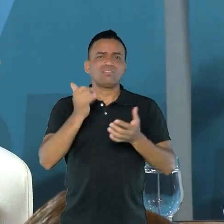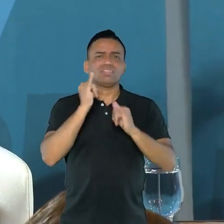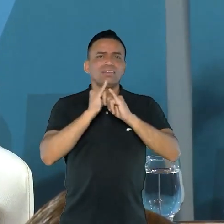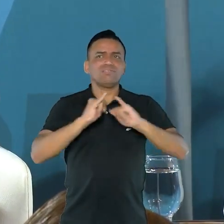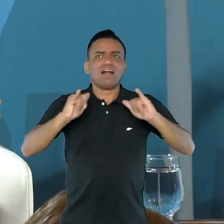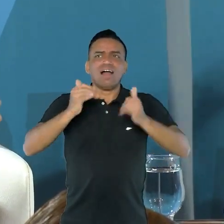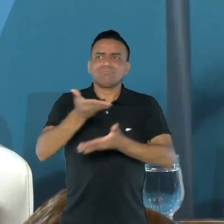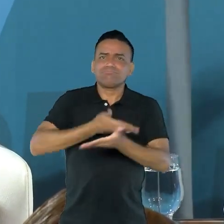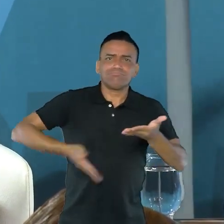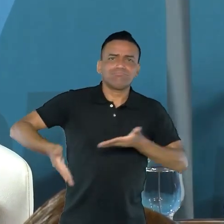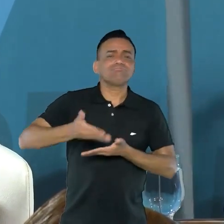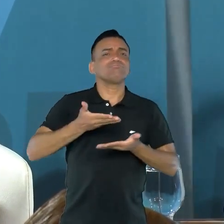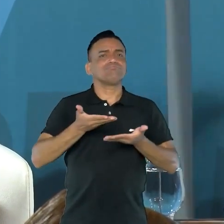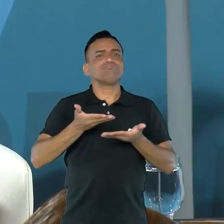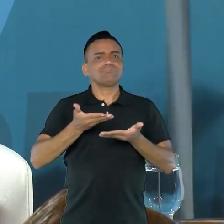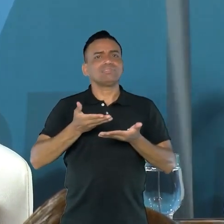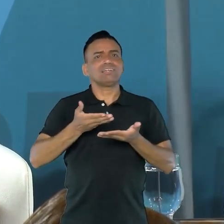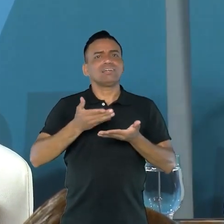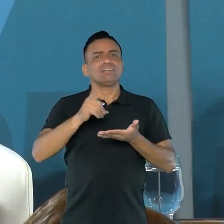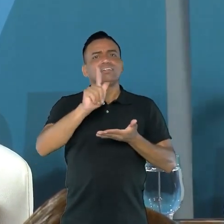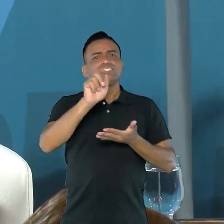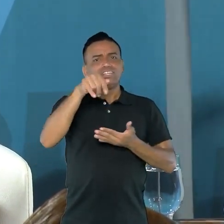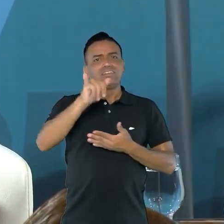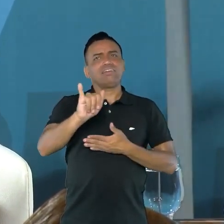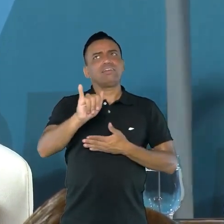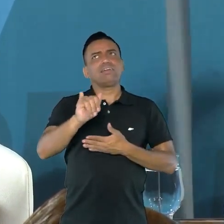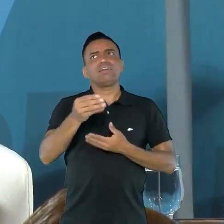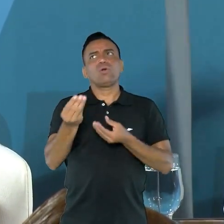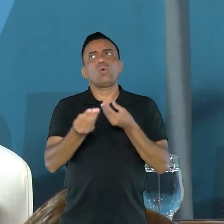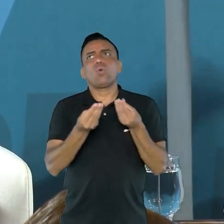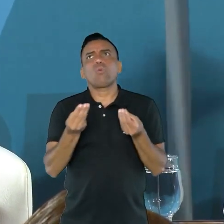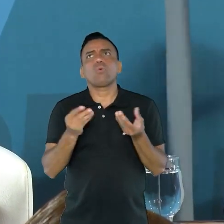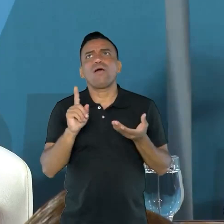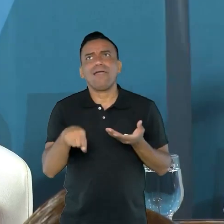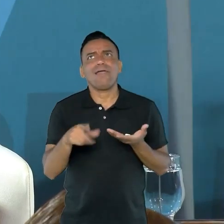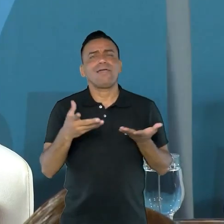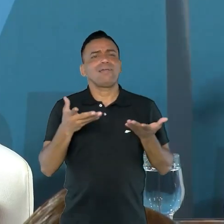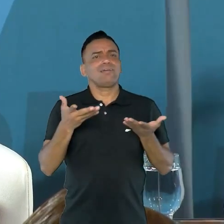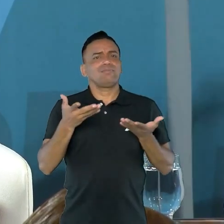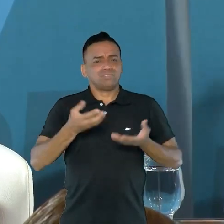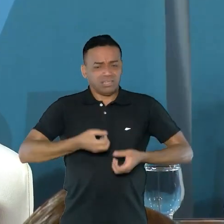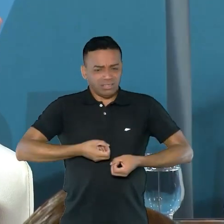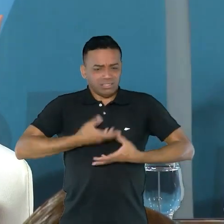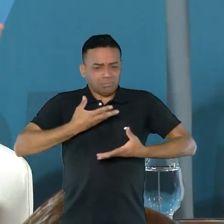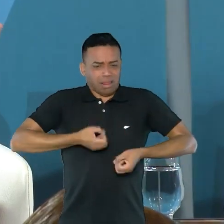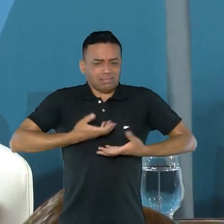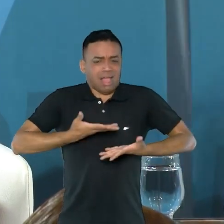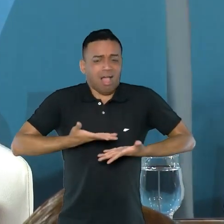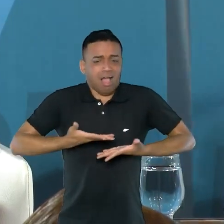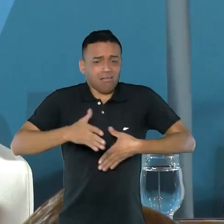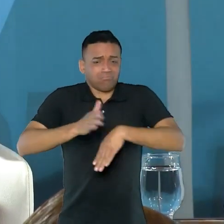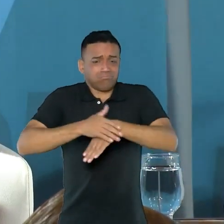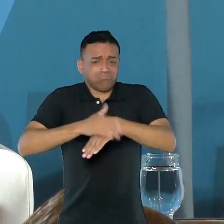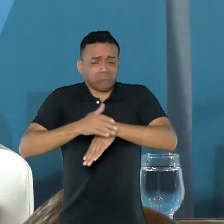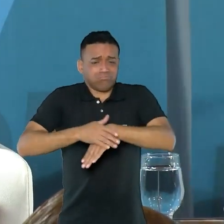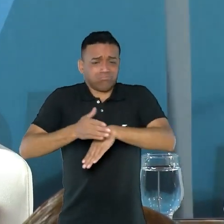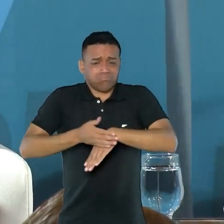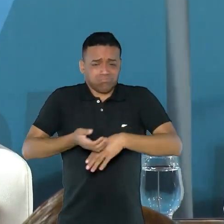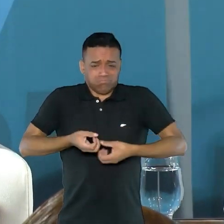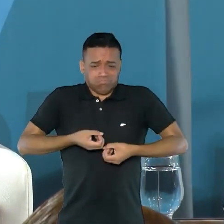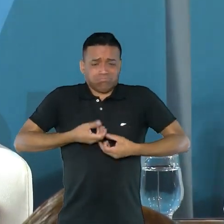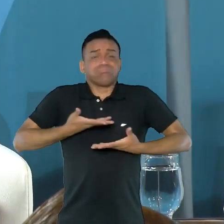você dividisse com a gente, Geni, como é que é se expor de modo tão natural como você